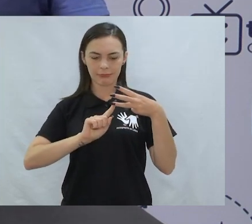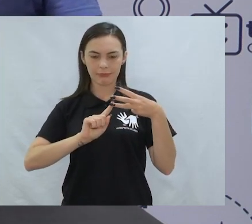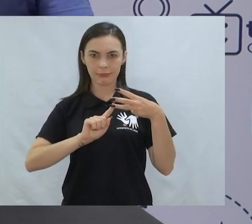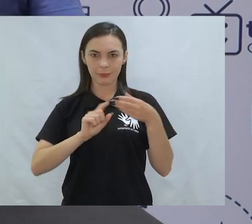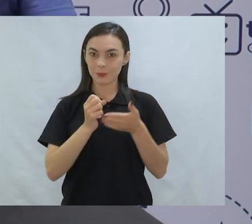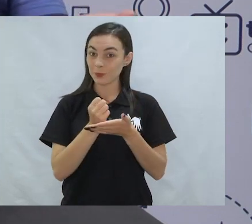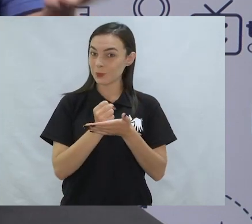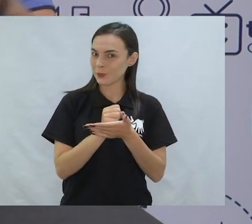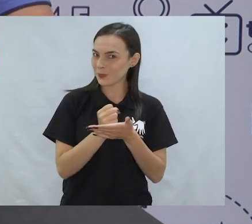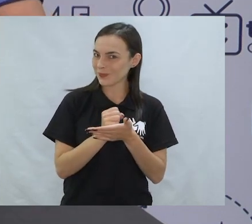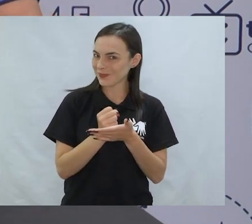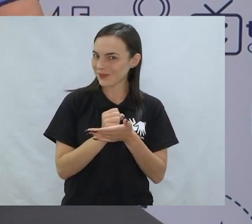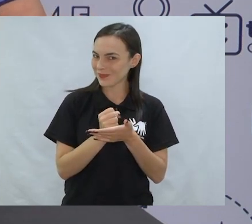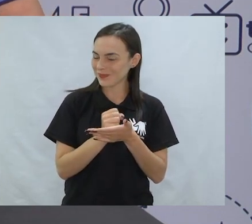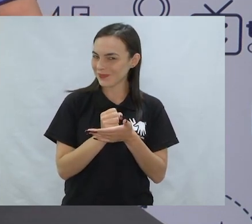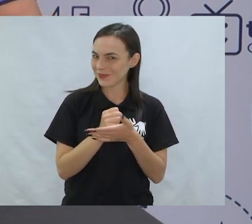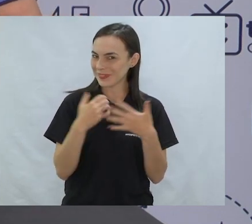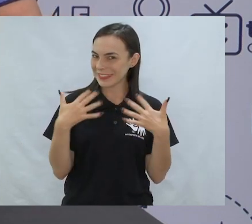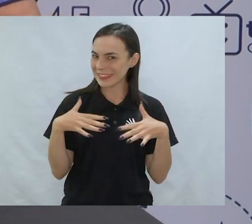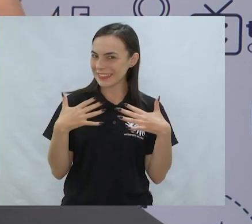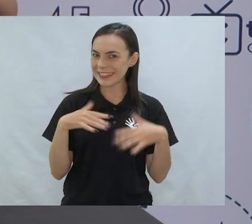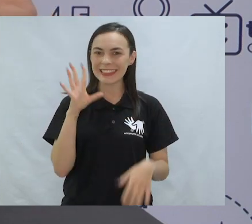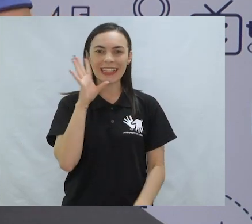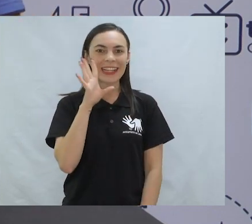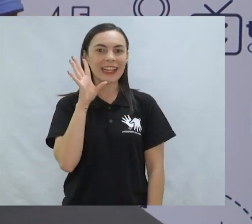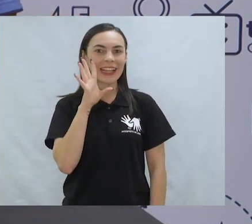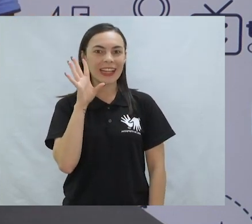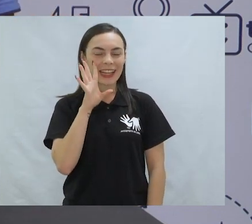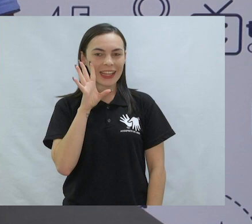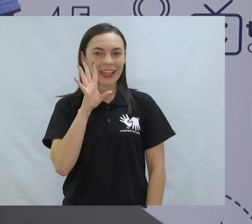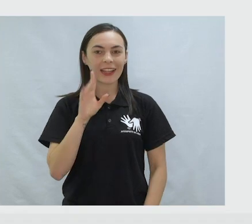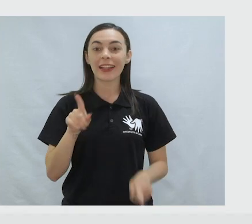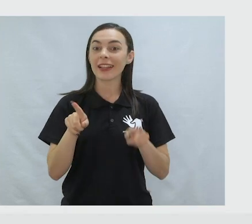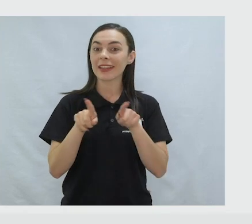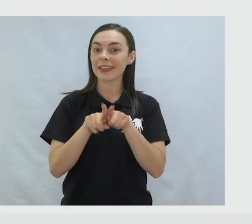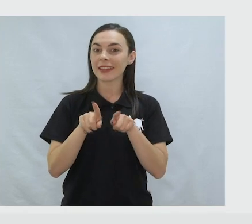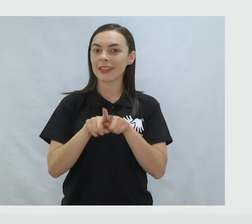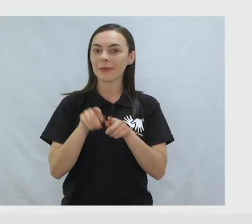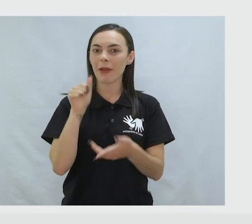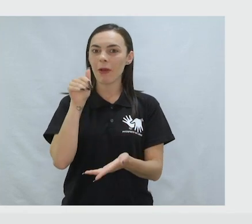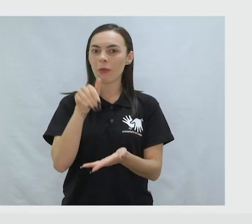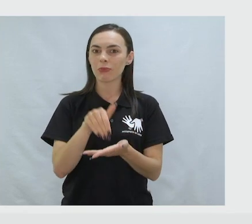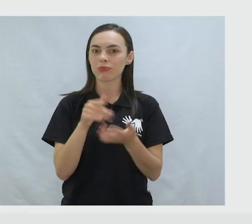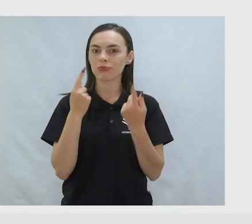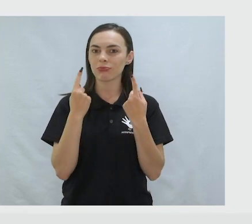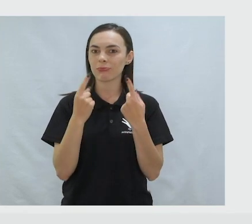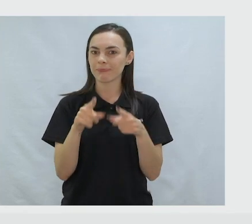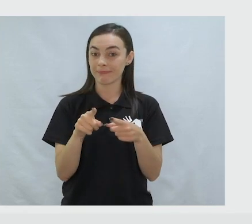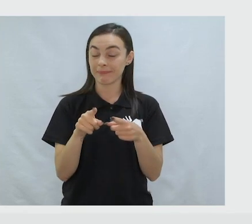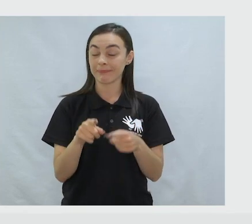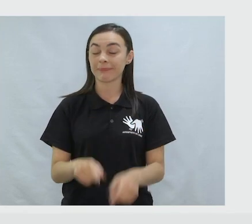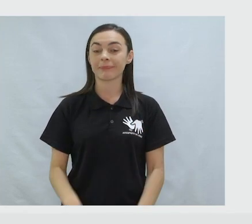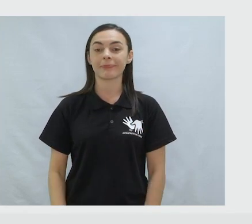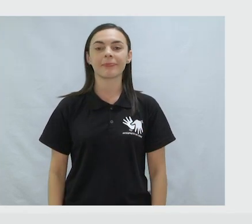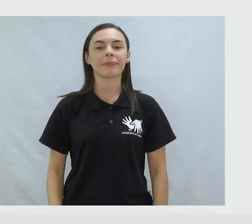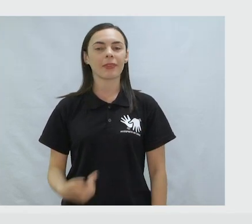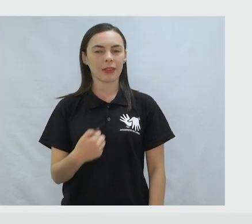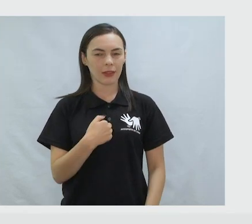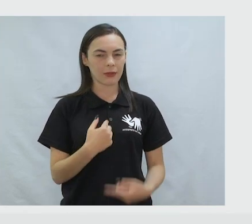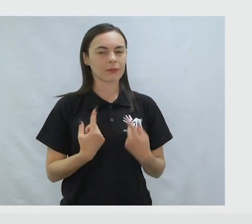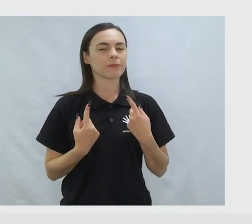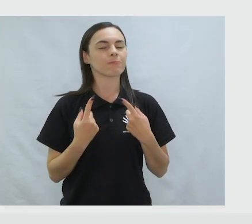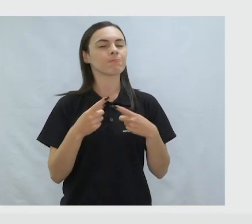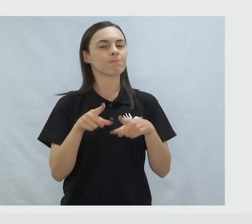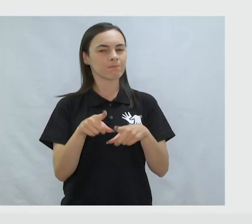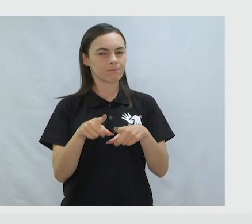um jogo, momento do jogo. Olha que legal! E vamos ter também um desafio. A professora vai